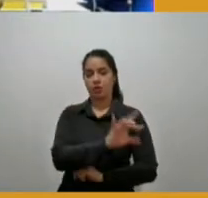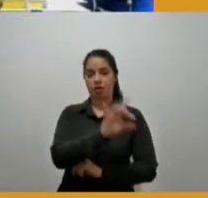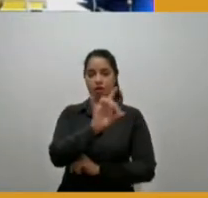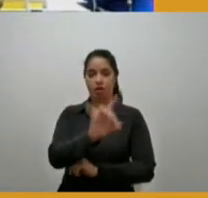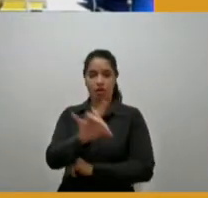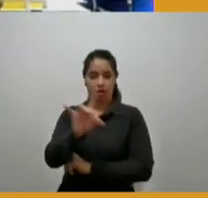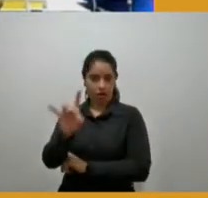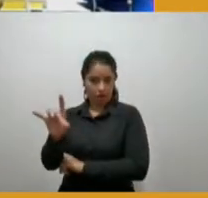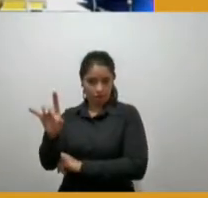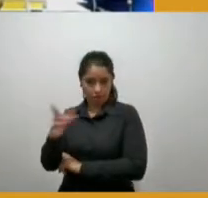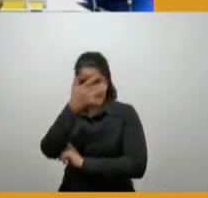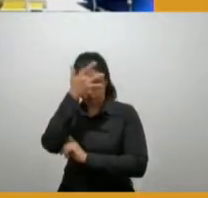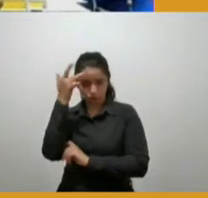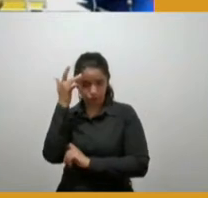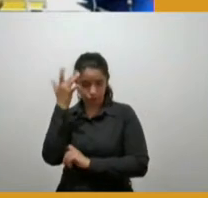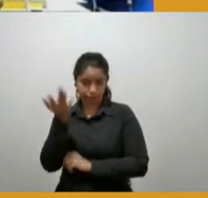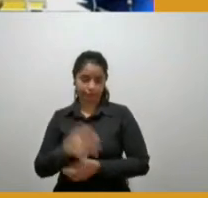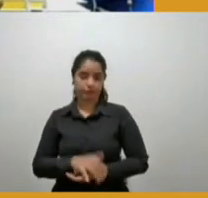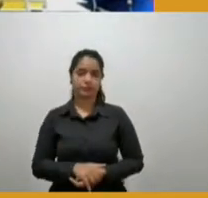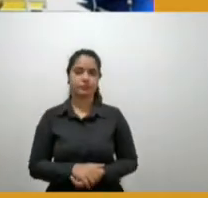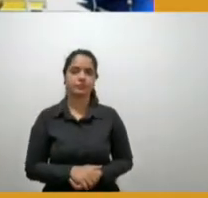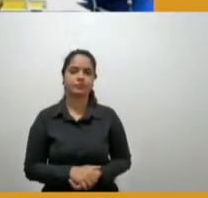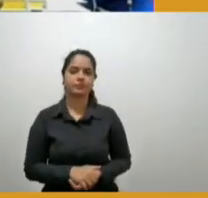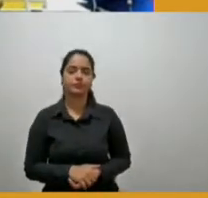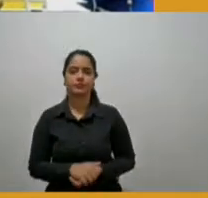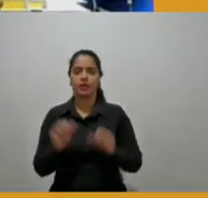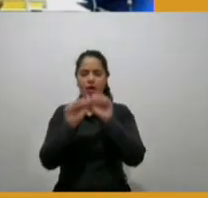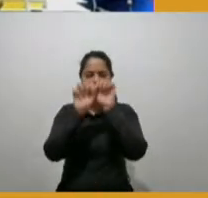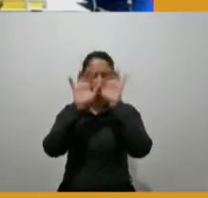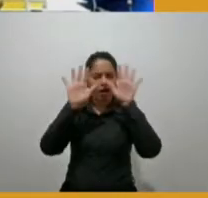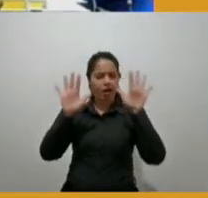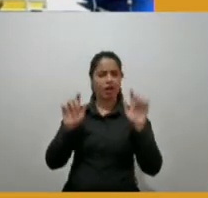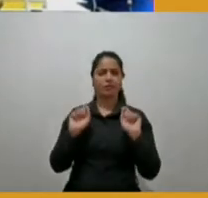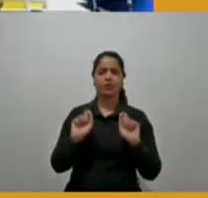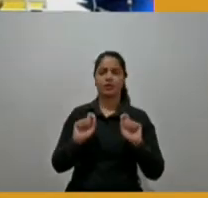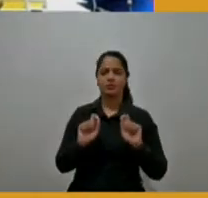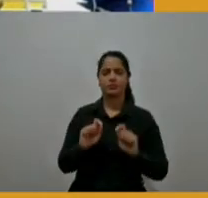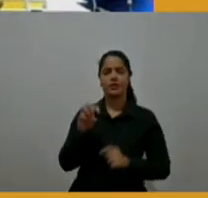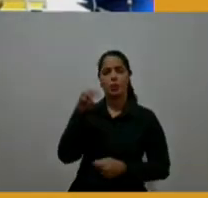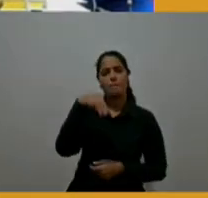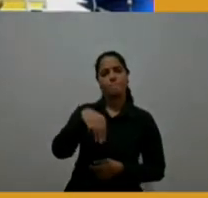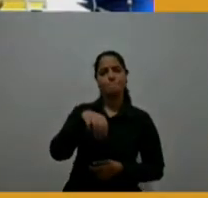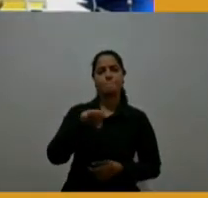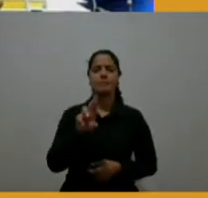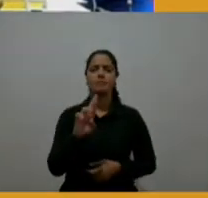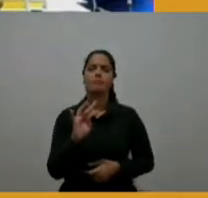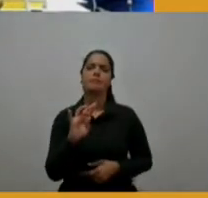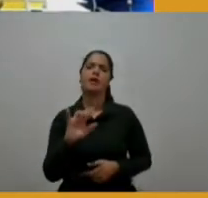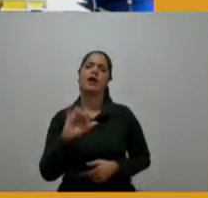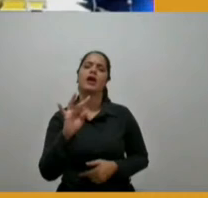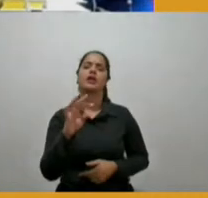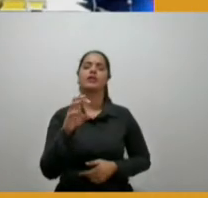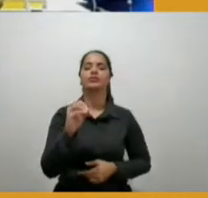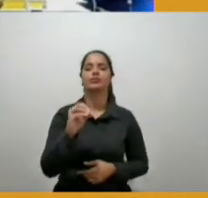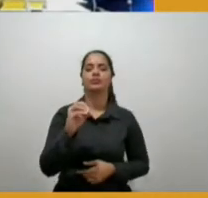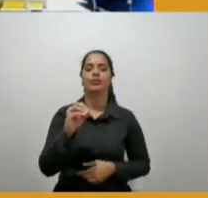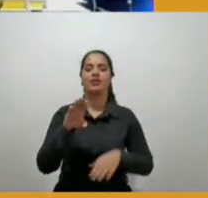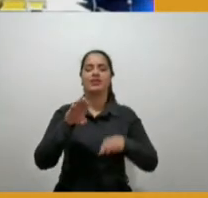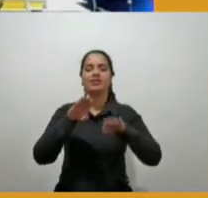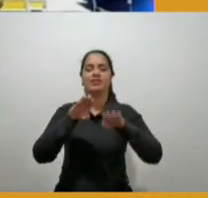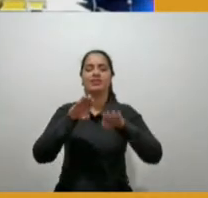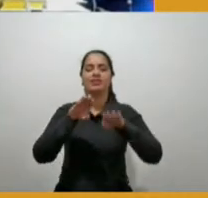perfeitamente, e agora fica muito claro, de que o mérito é hoje um instrumento de desigualdade e de não inclusão. Por